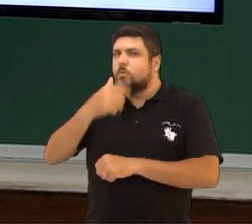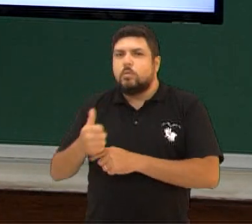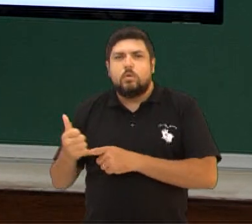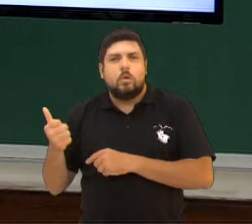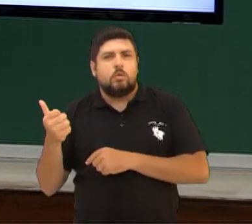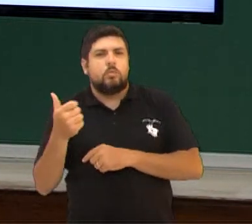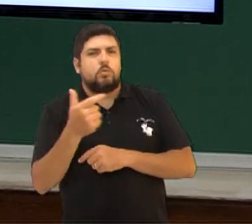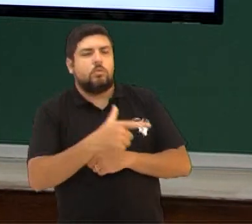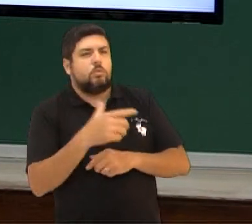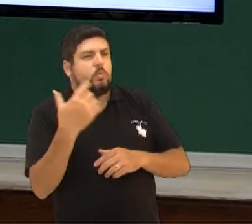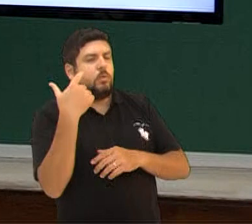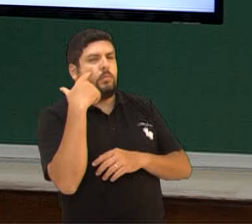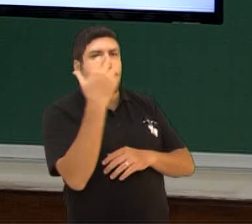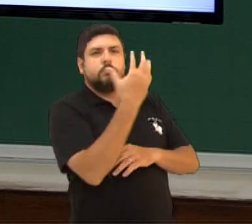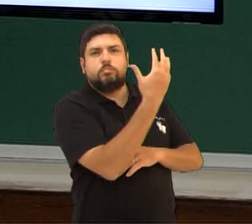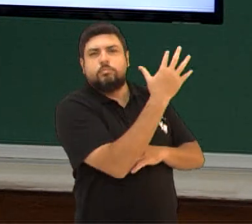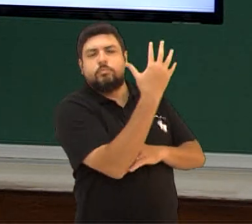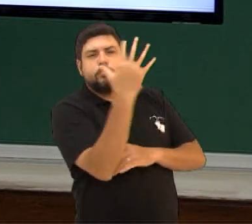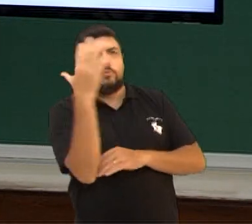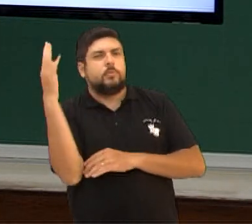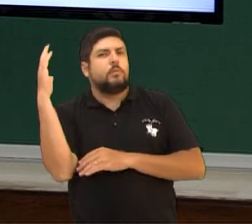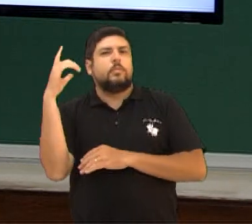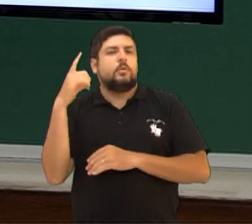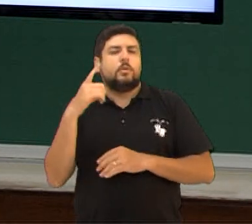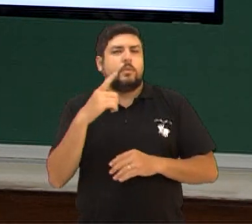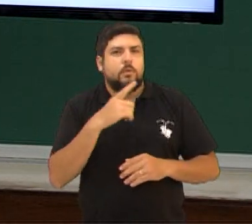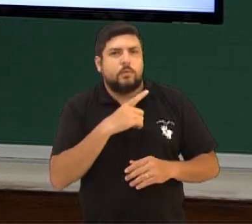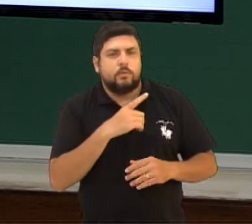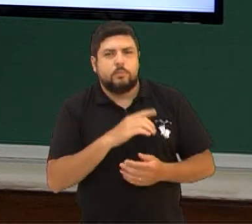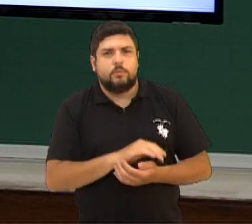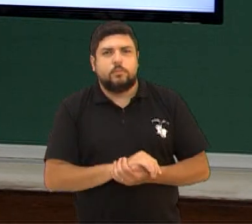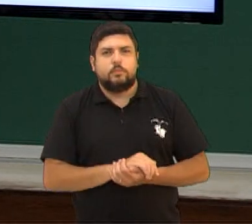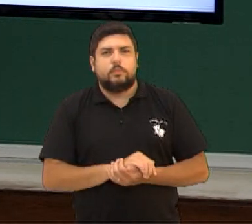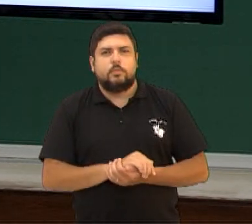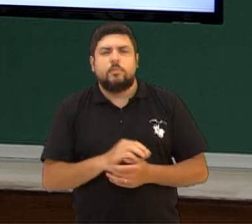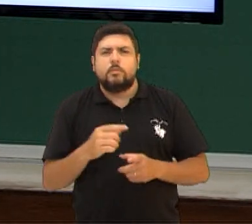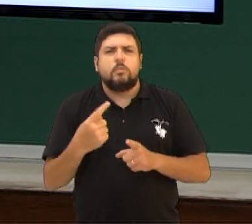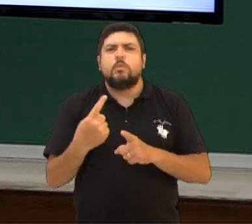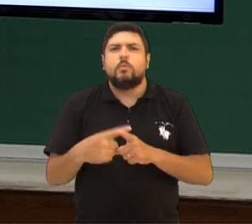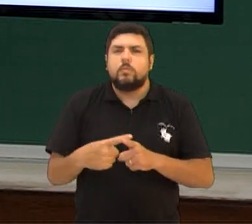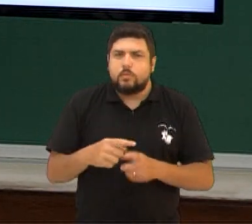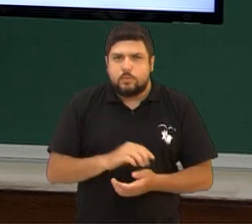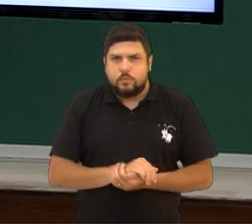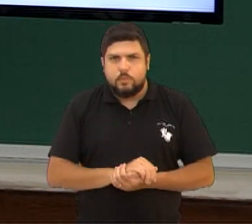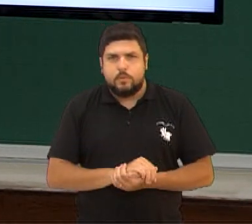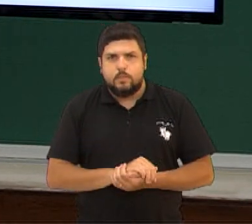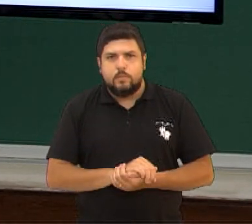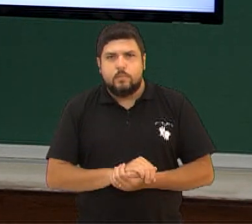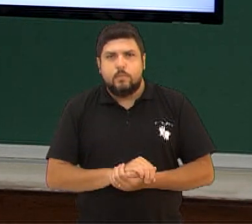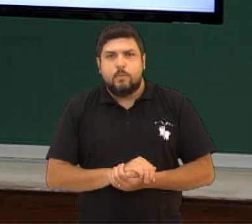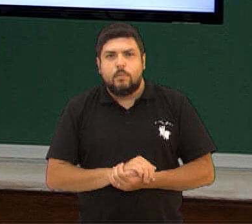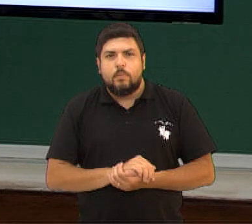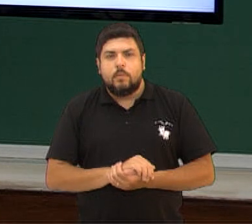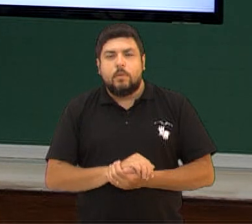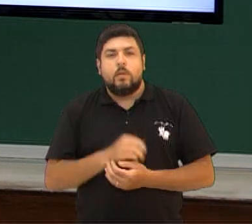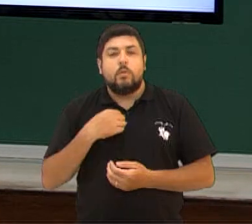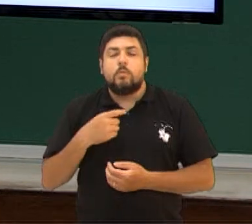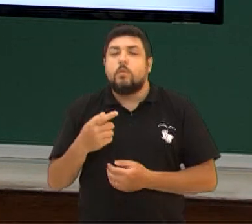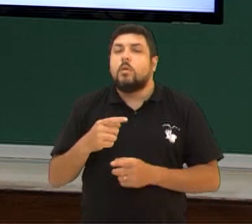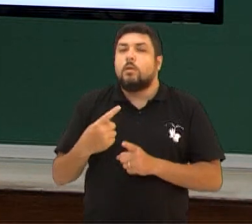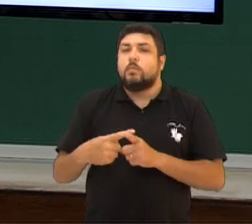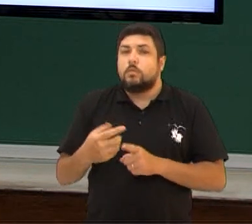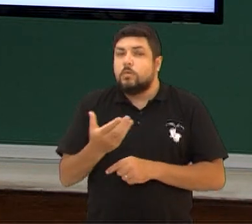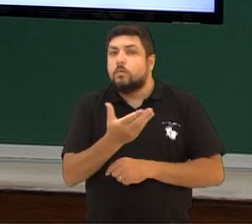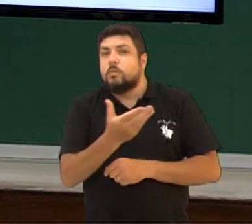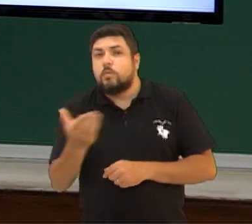bela paisagem natural existente. Por que isso? Porque o Hegel fala que quando vocês, ou o filho